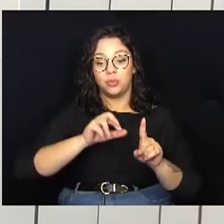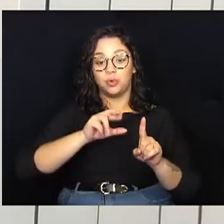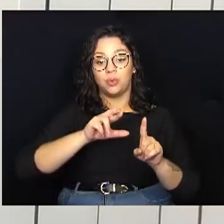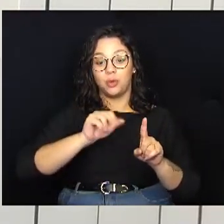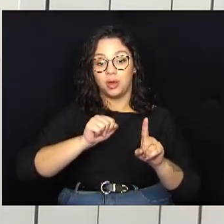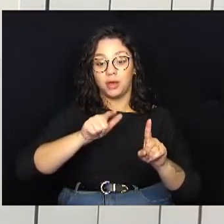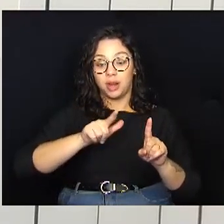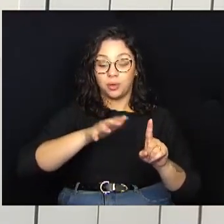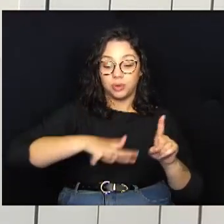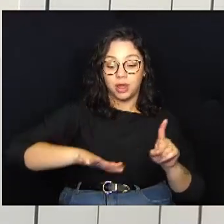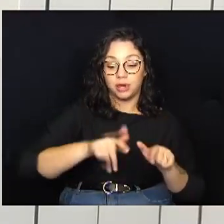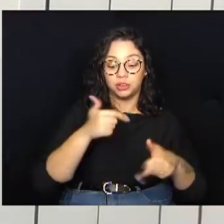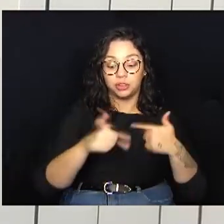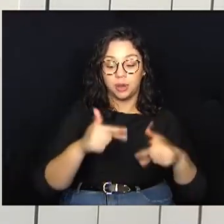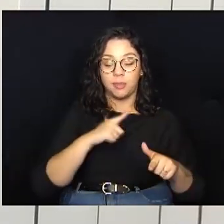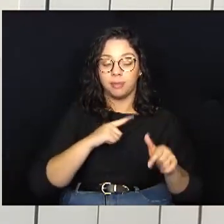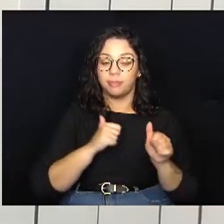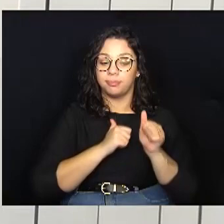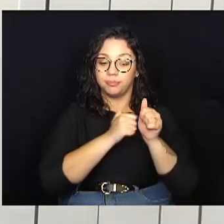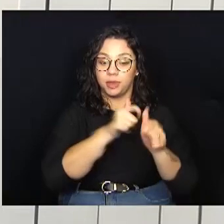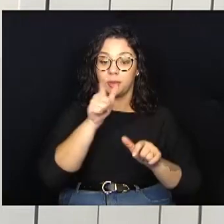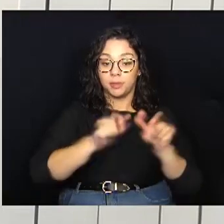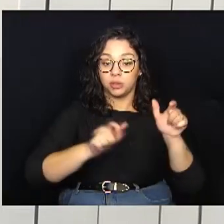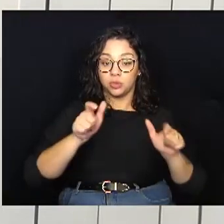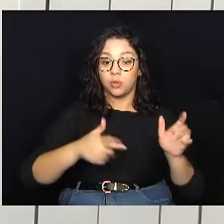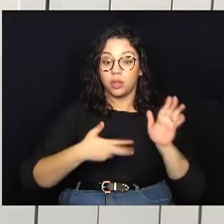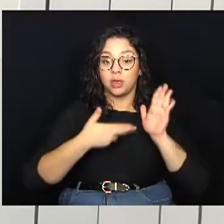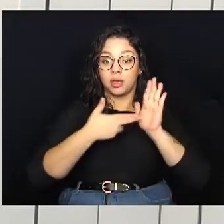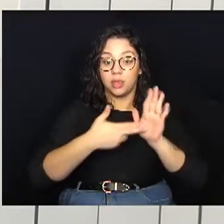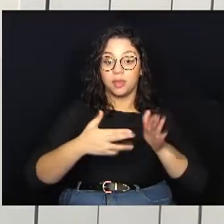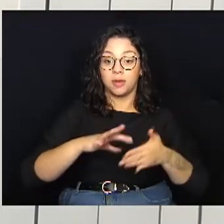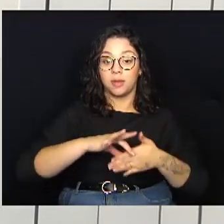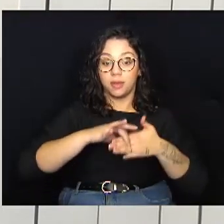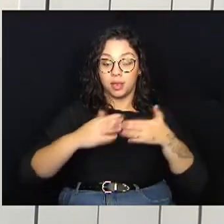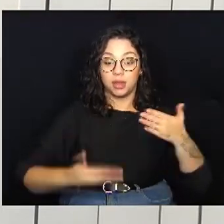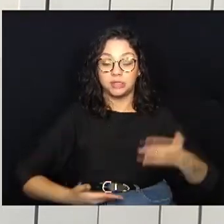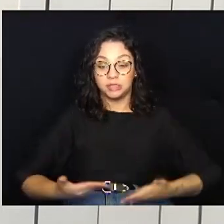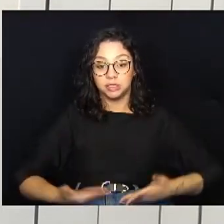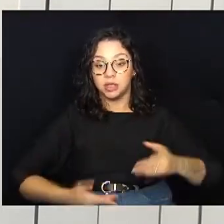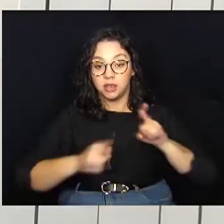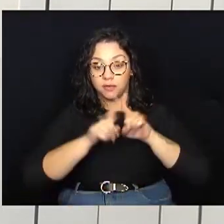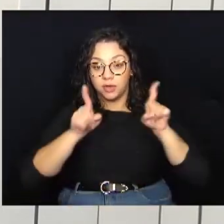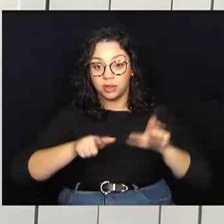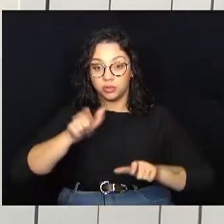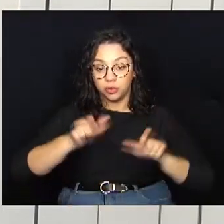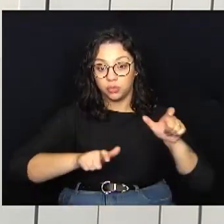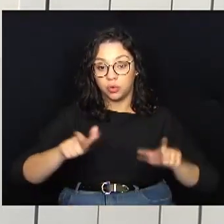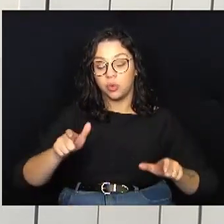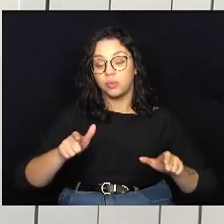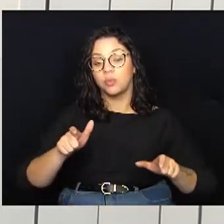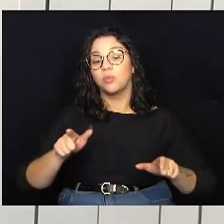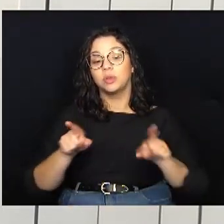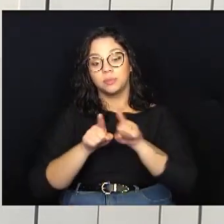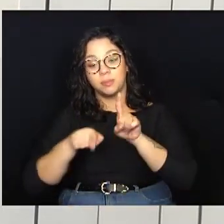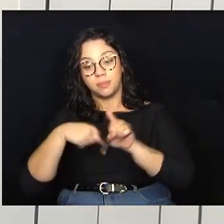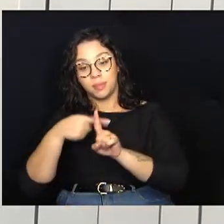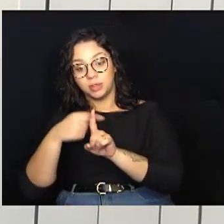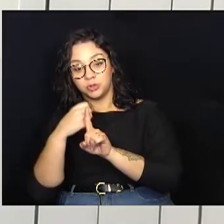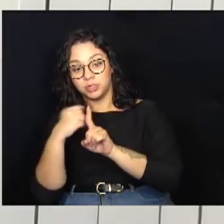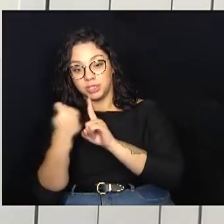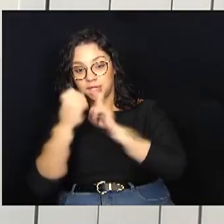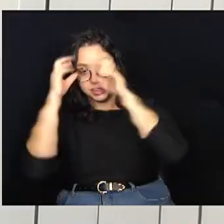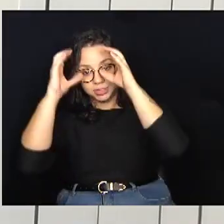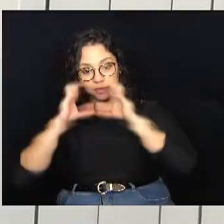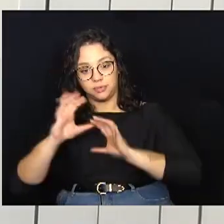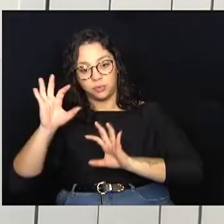reunião foi acompanhada por representantes de servidores públicos municipais e da sociedade civil organizada.